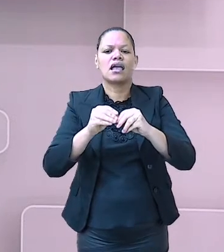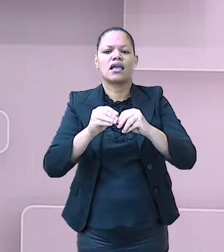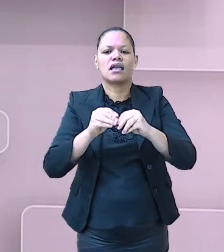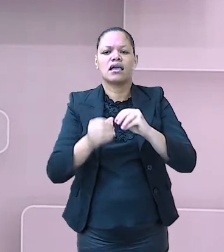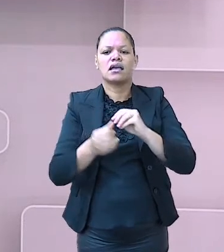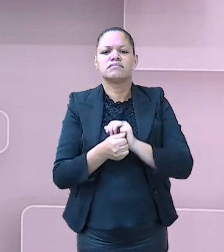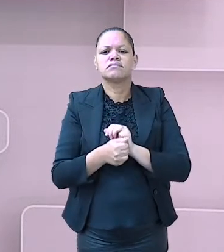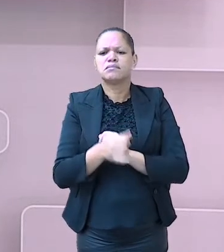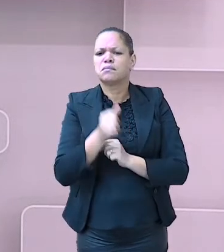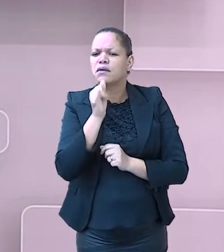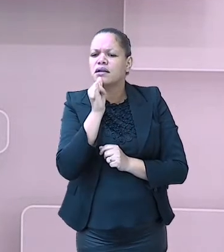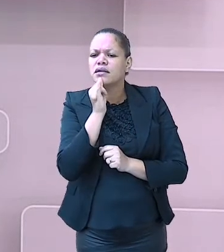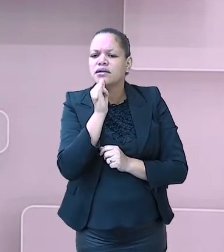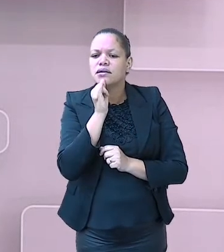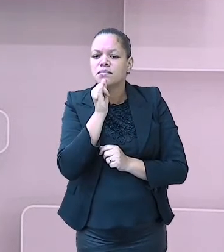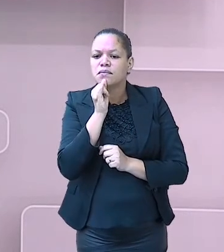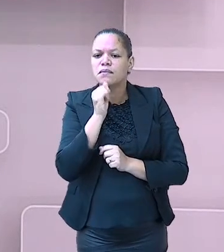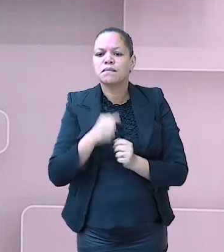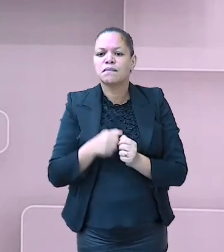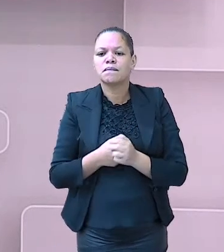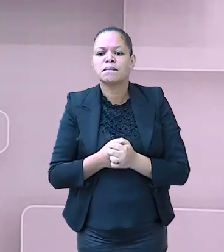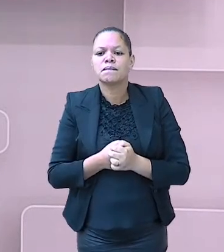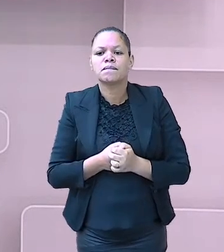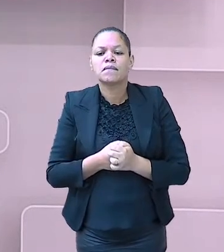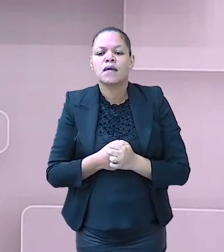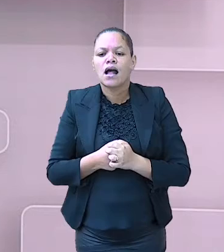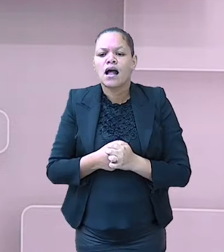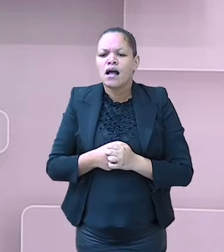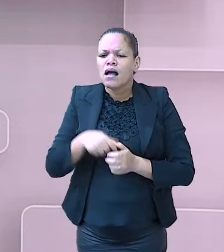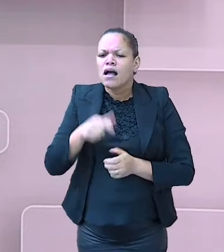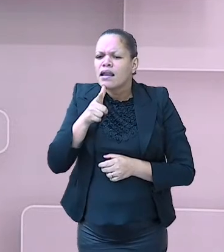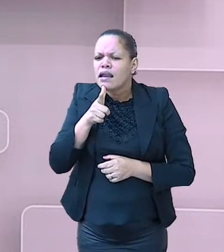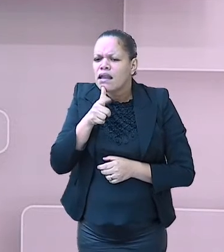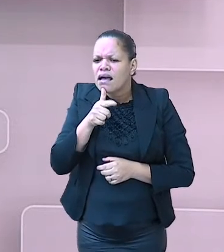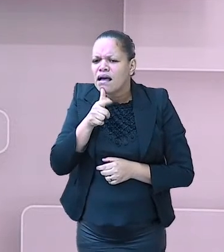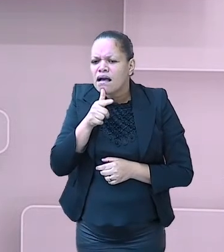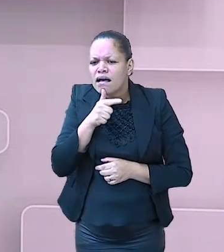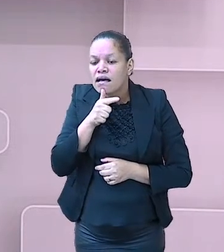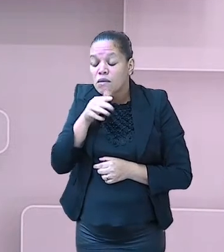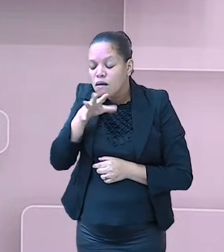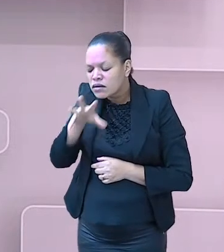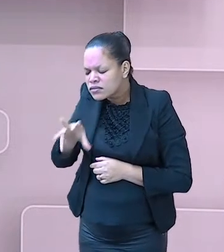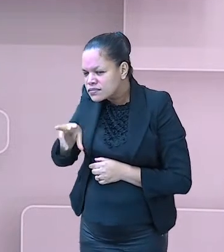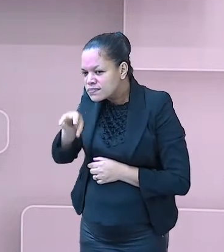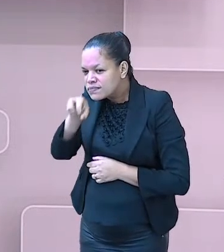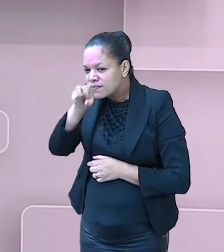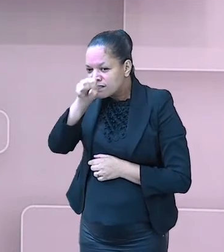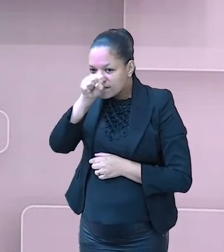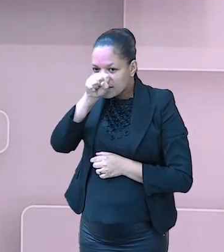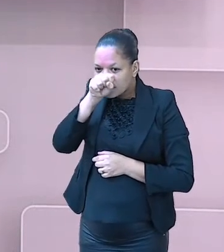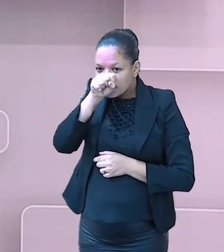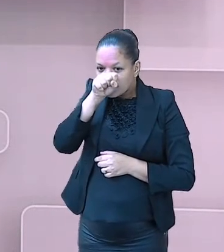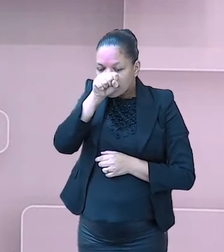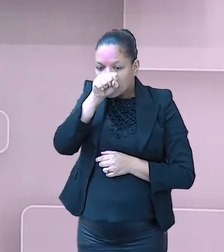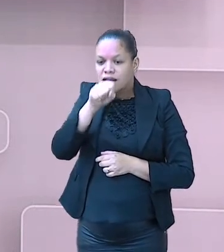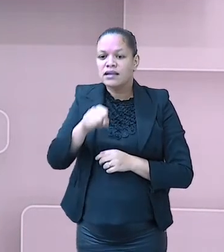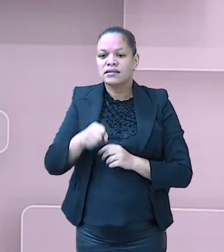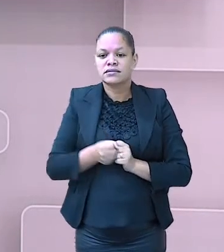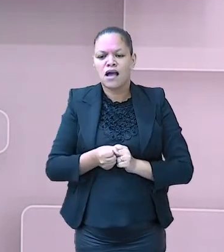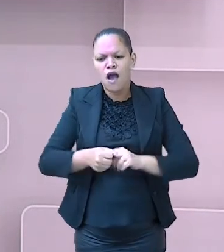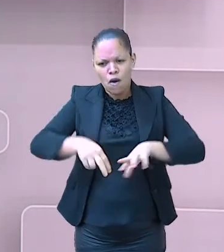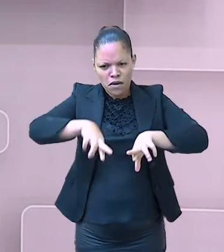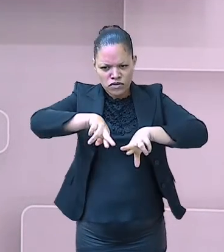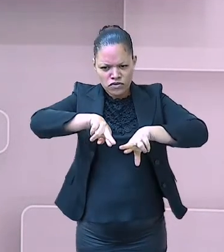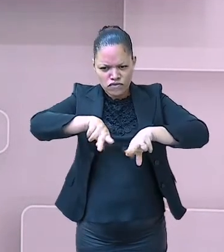os peixes. E aí, depois da metamorfose, né, da parte ali larval, quando